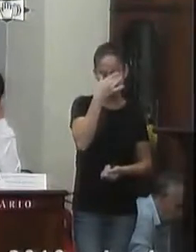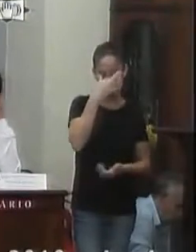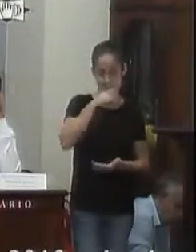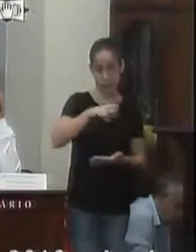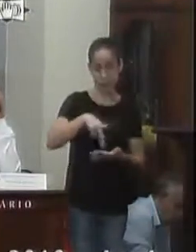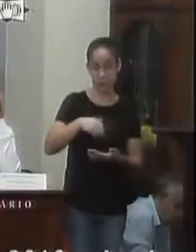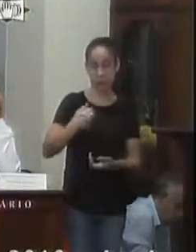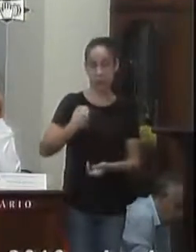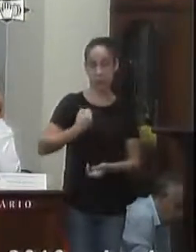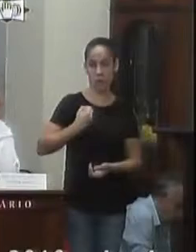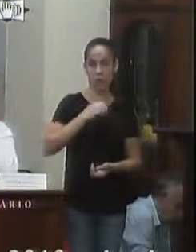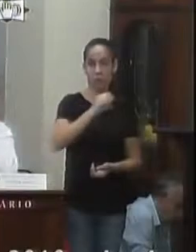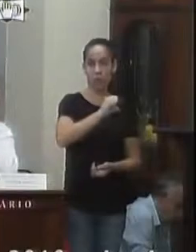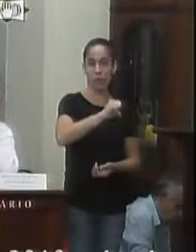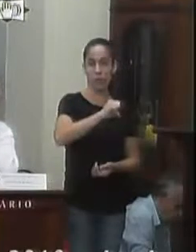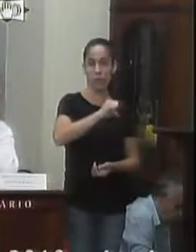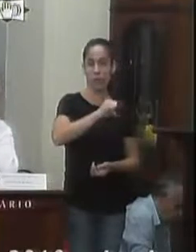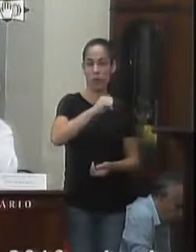O requerimento